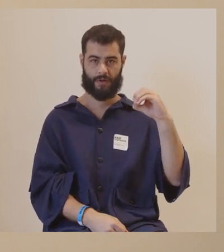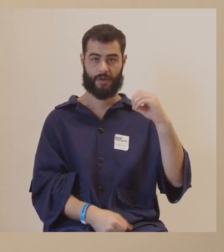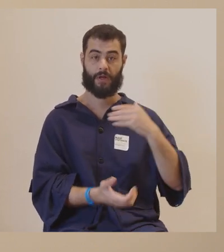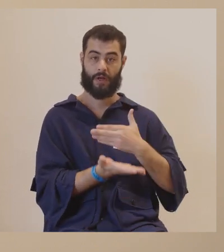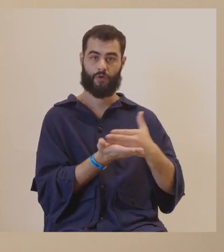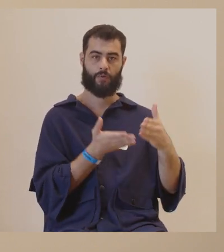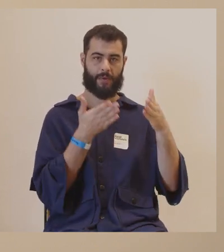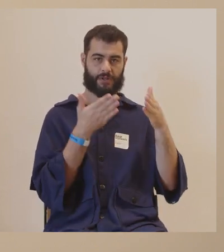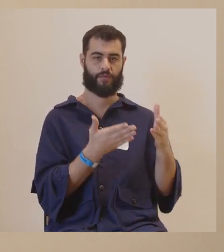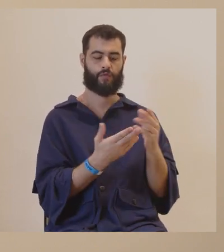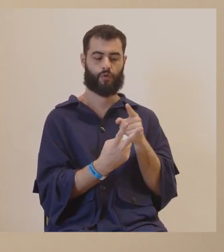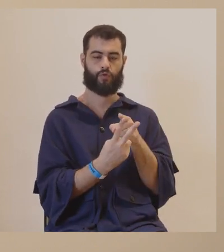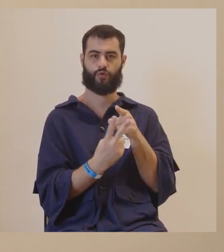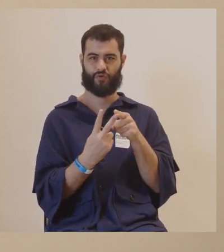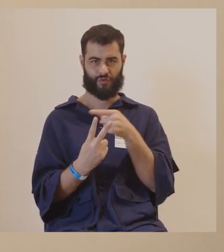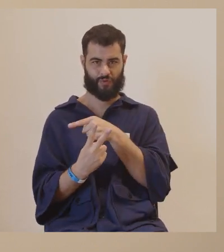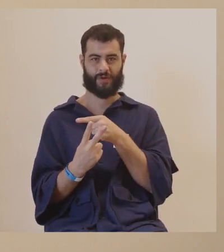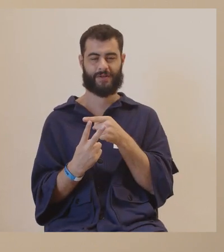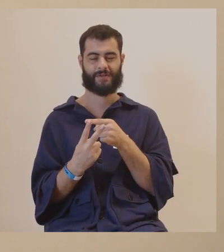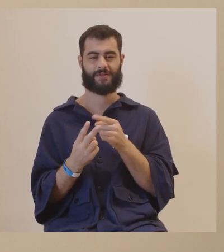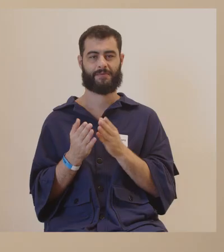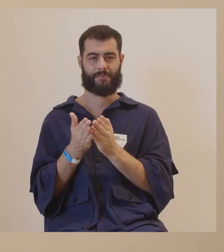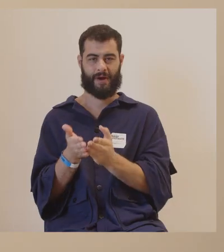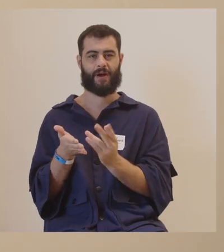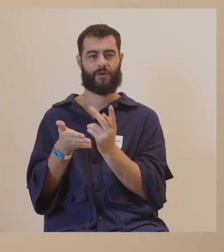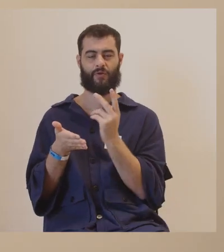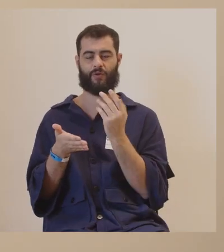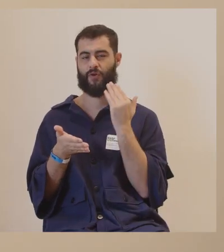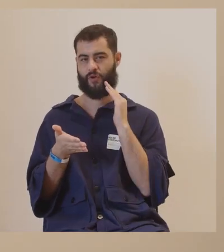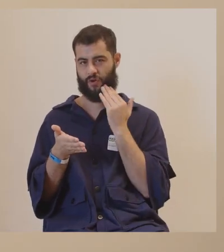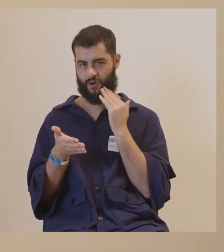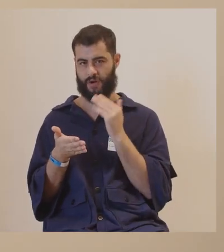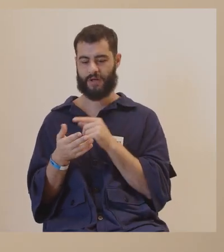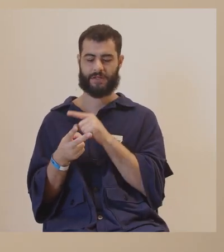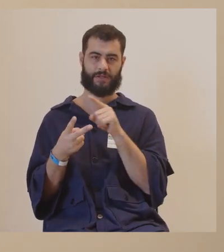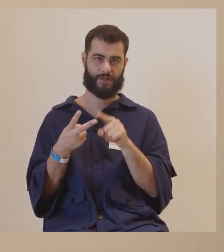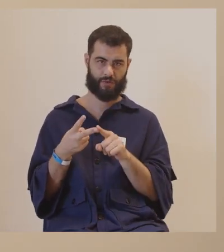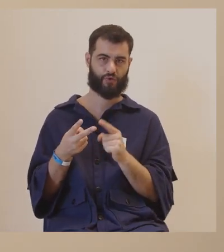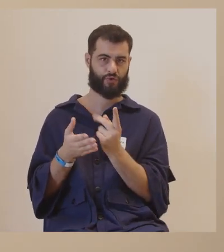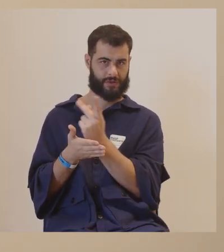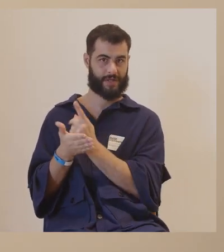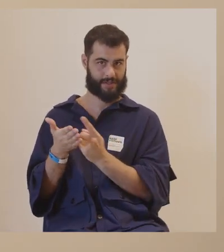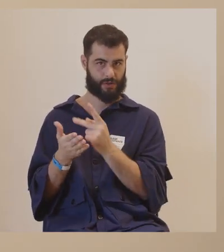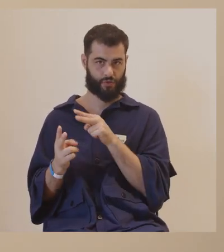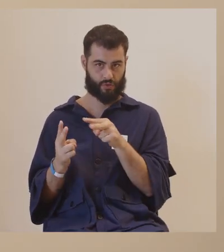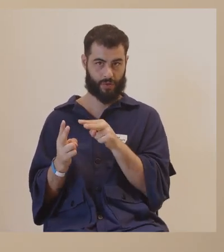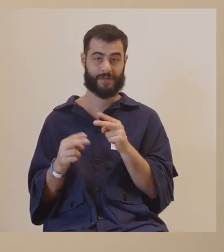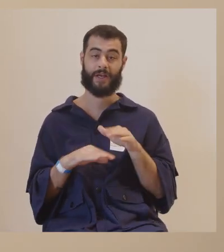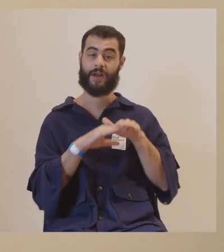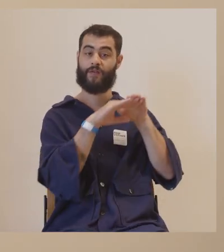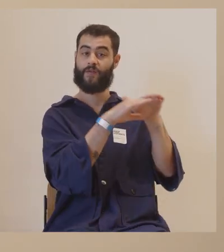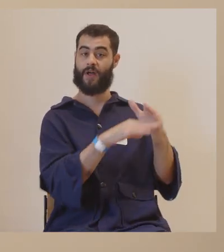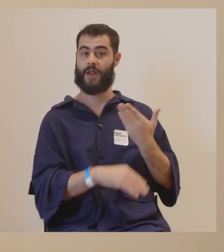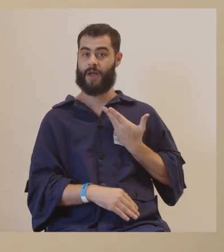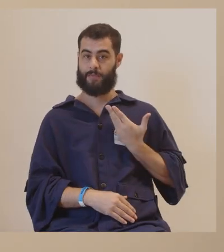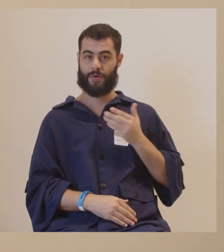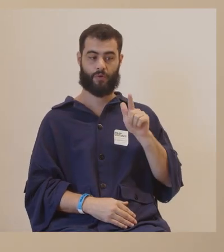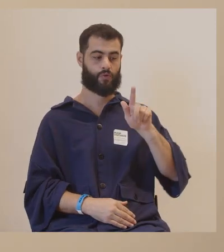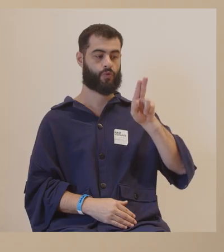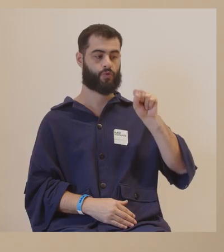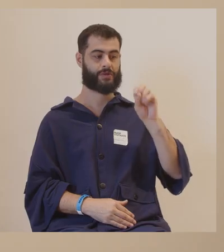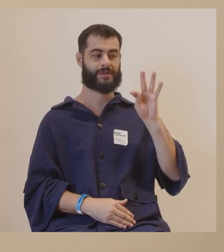vai dizer para o Geoffroy, que era o biógrafo amigo dele, né? Gustave Geoffroy, bom, eu retomei as coisas impossíveis de